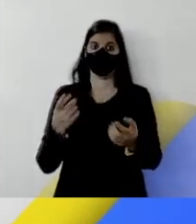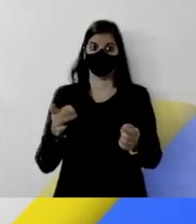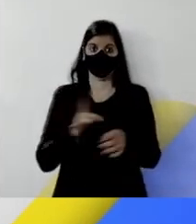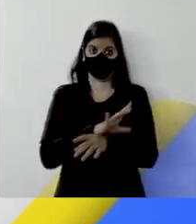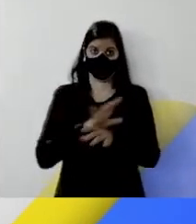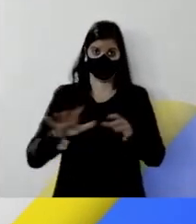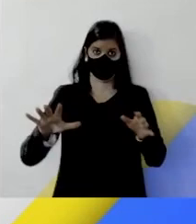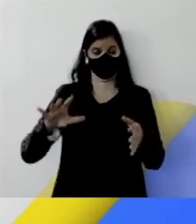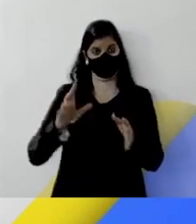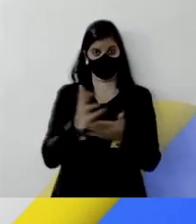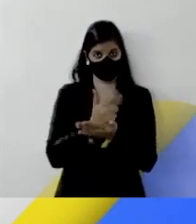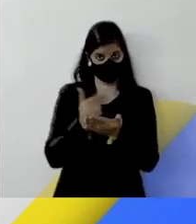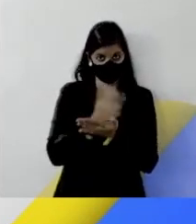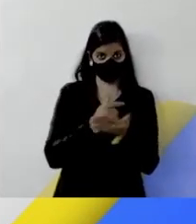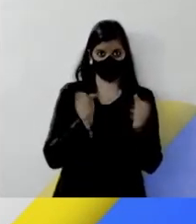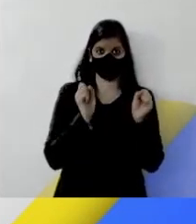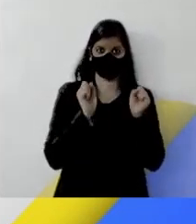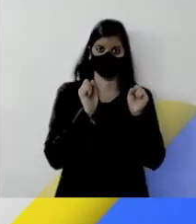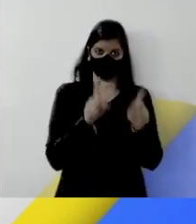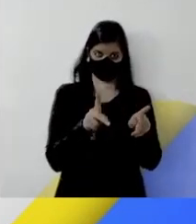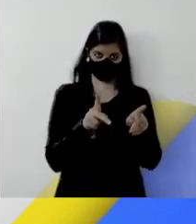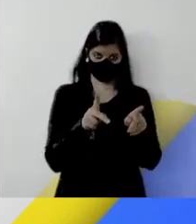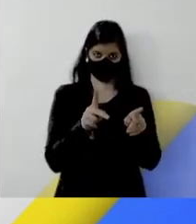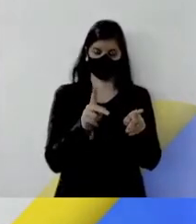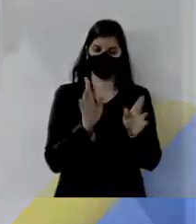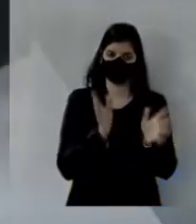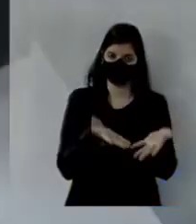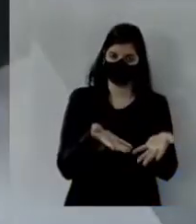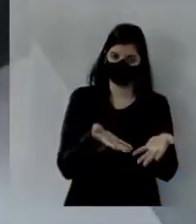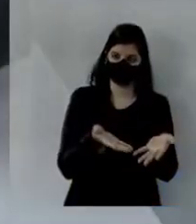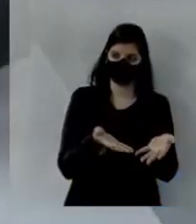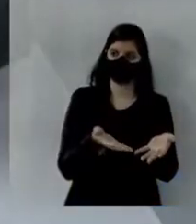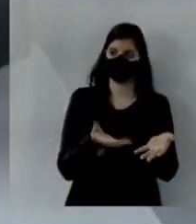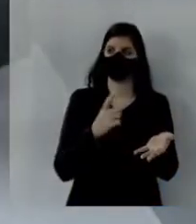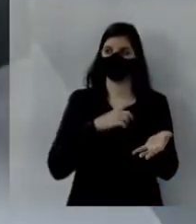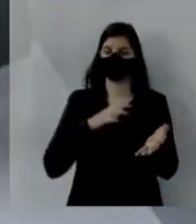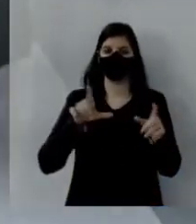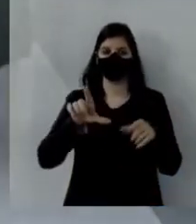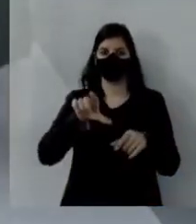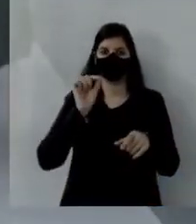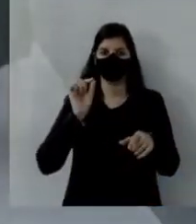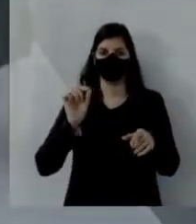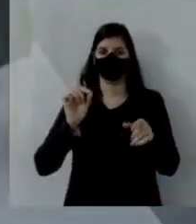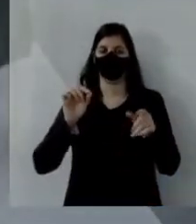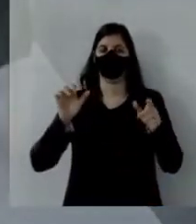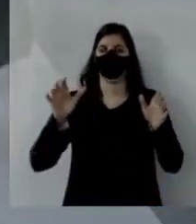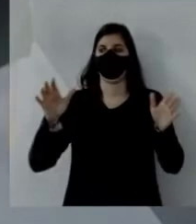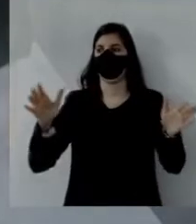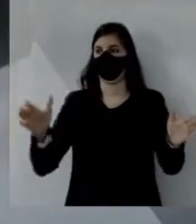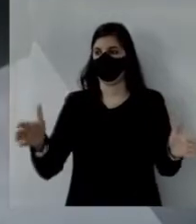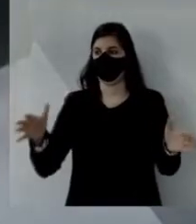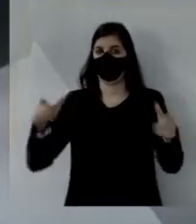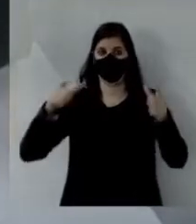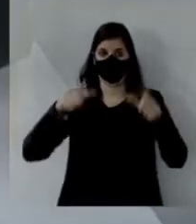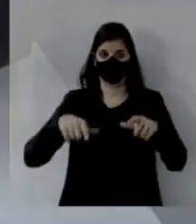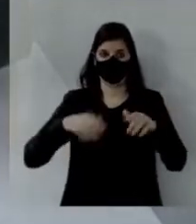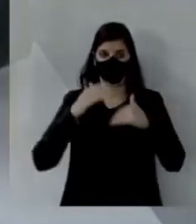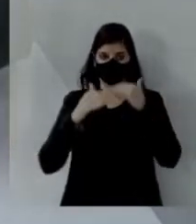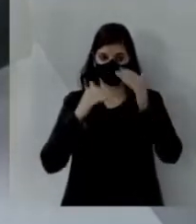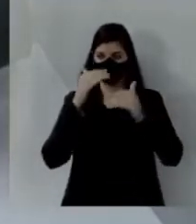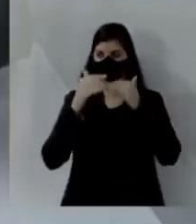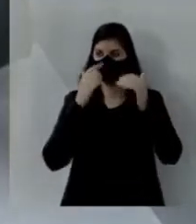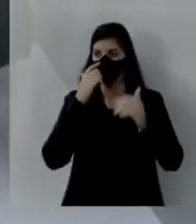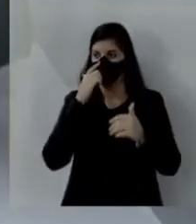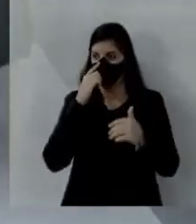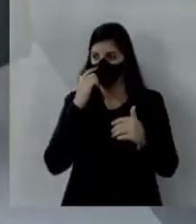baixa pronta, né, depois de desenvolvida a planta baixa, a gente escolheu uma escala, né, para desenvolver a maquete.